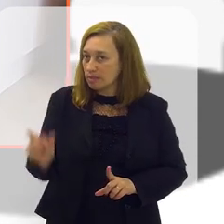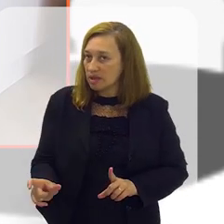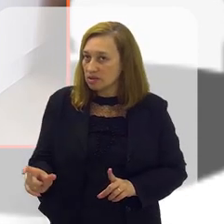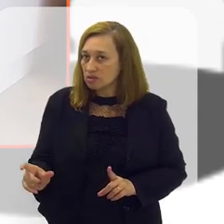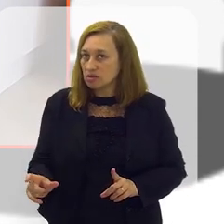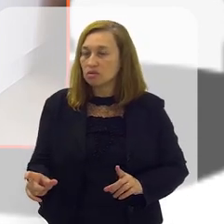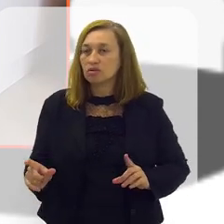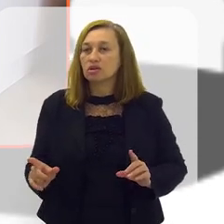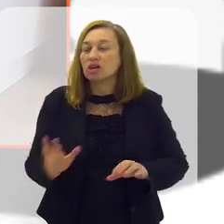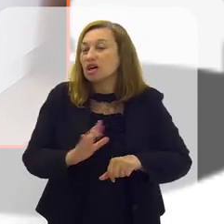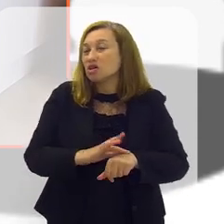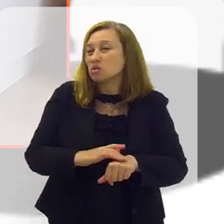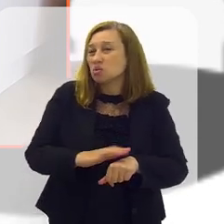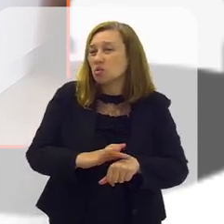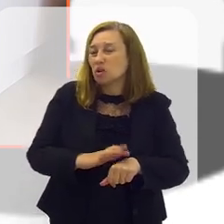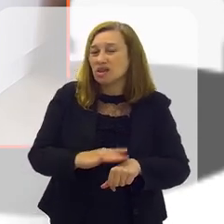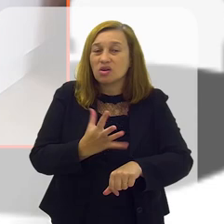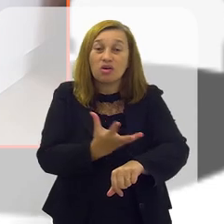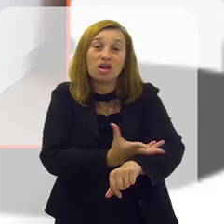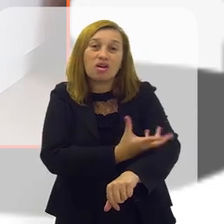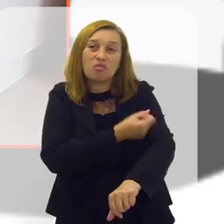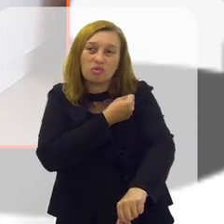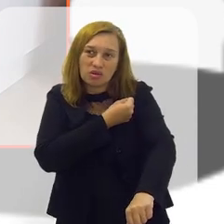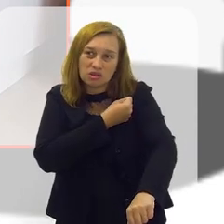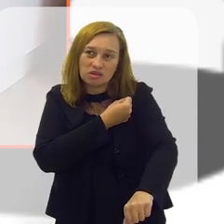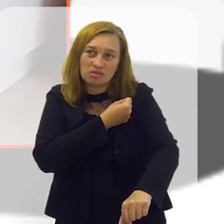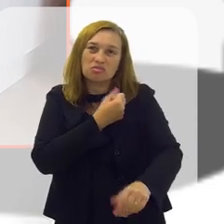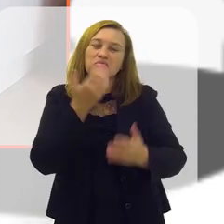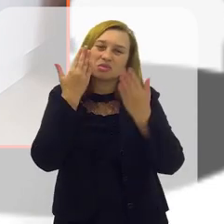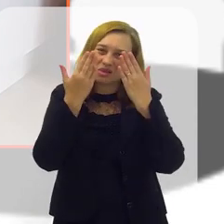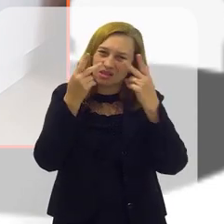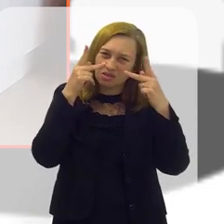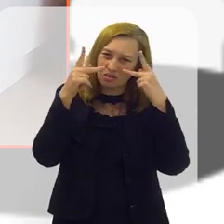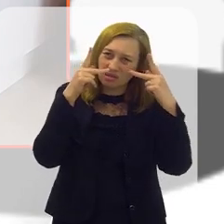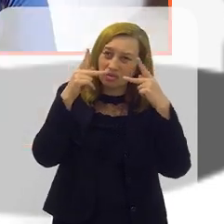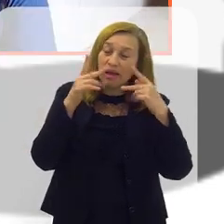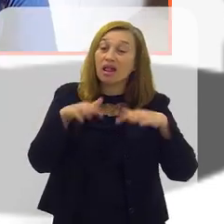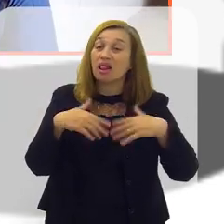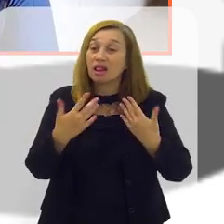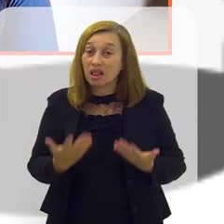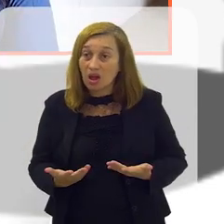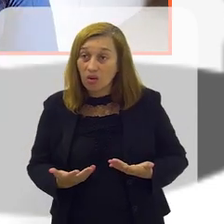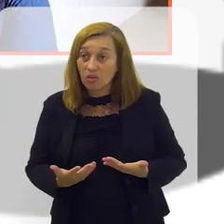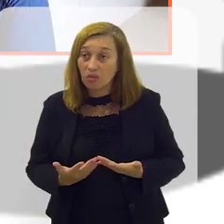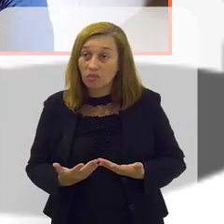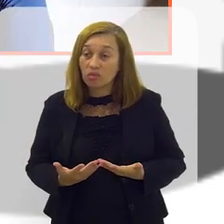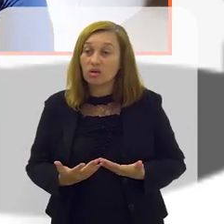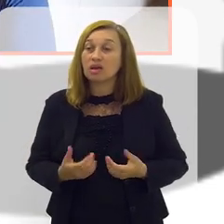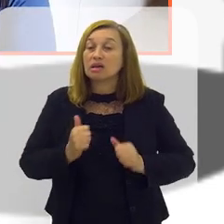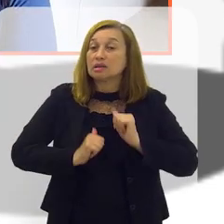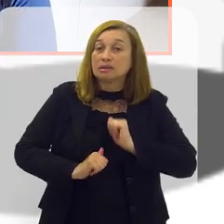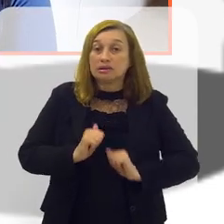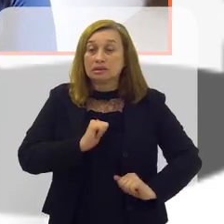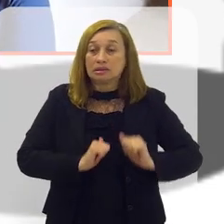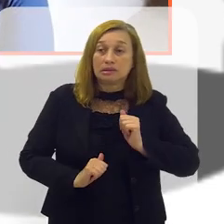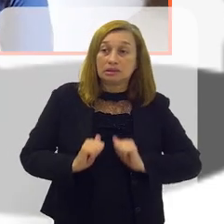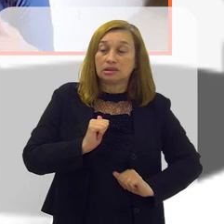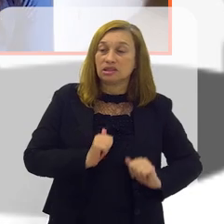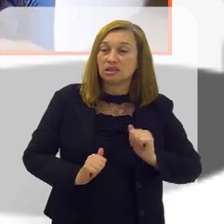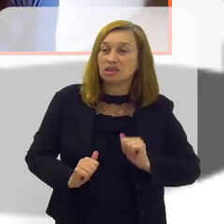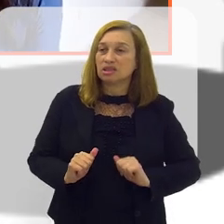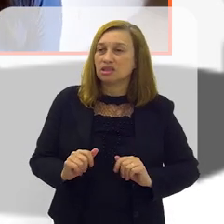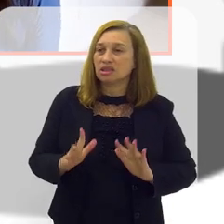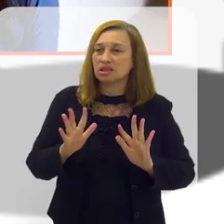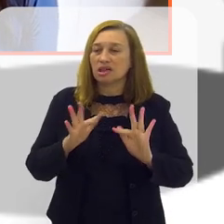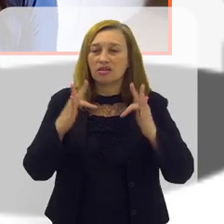pessoa no convívio adoeceu, só que emocionalmente, psicologicamente. Então, na ansiedade do